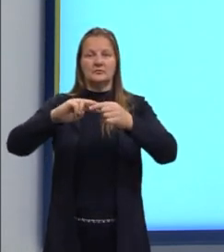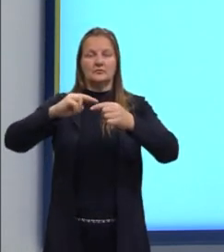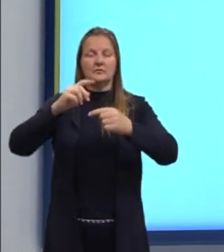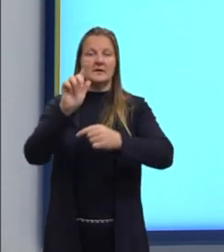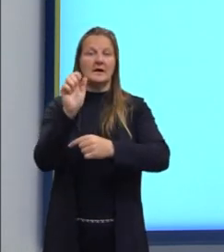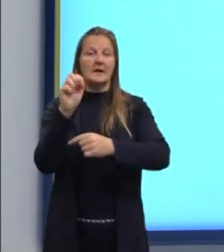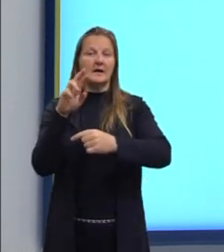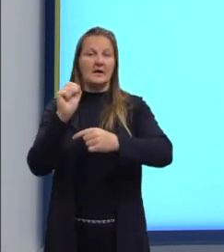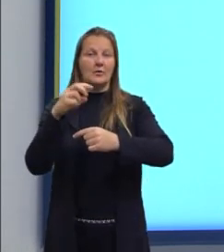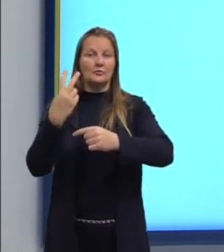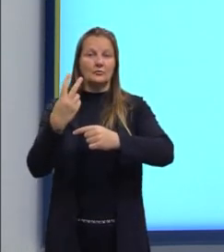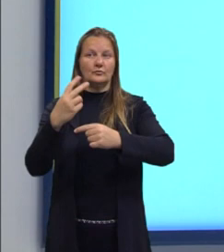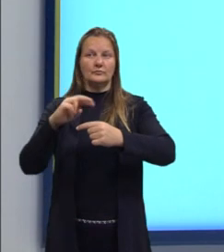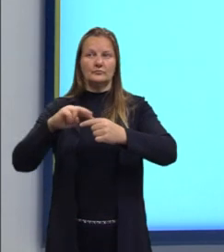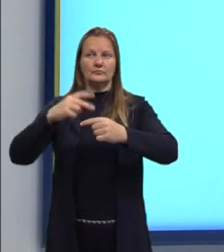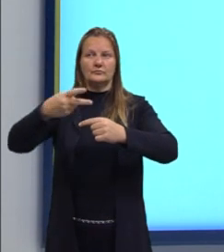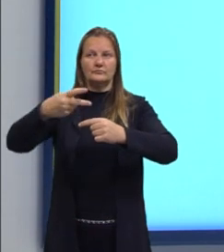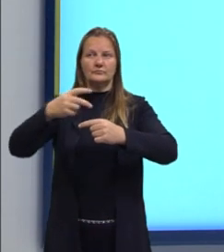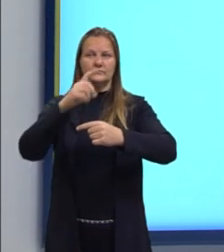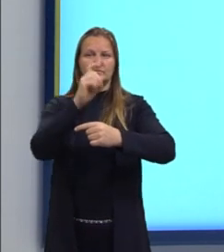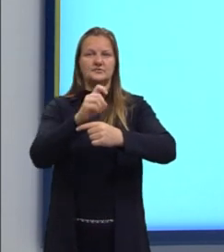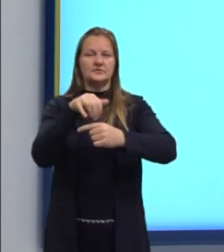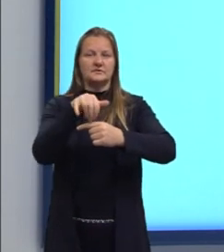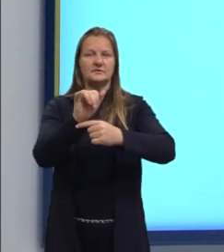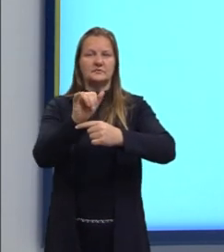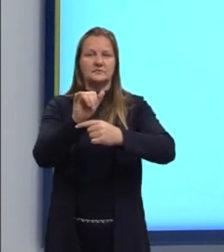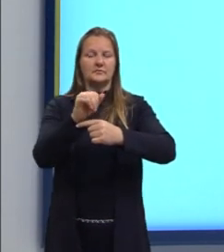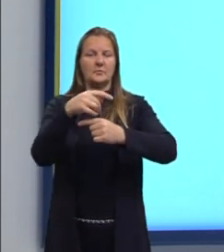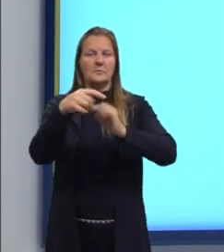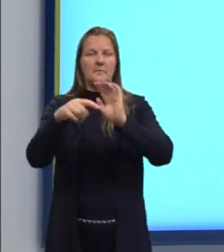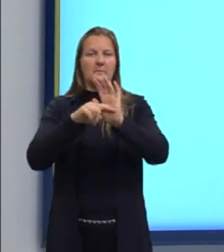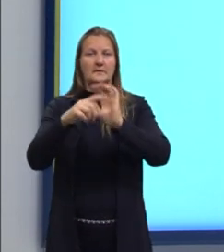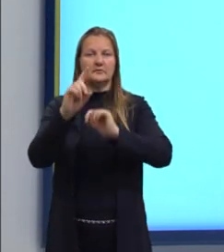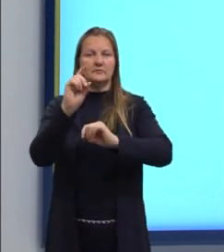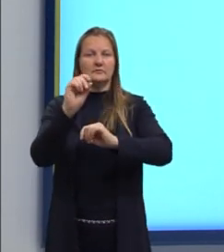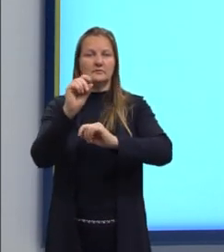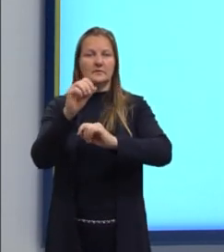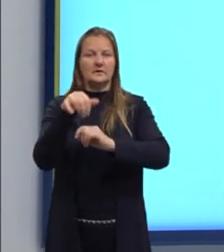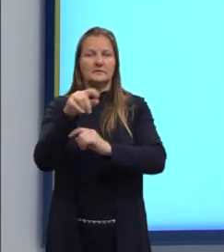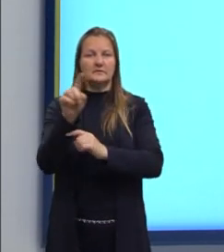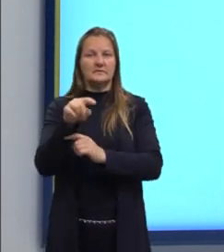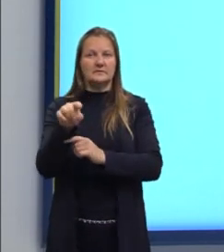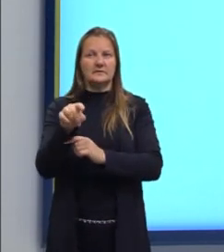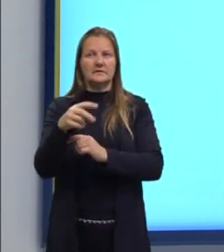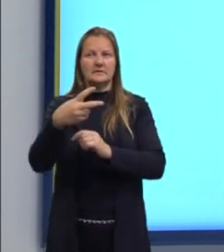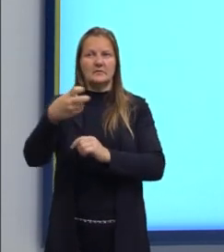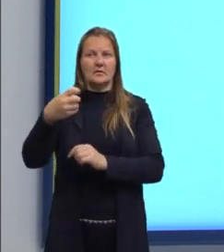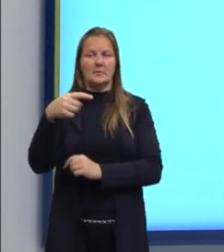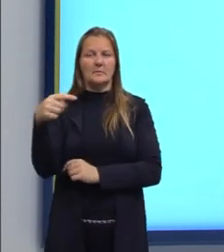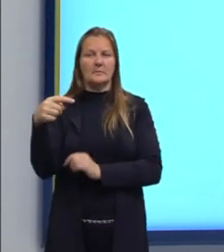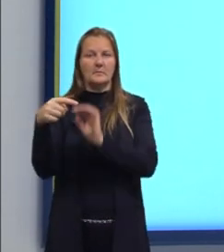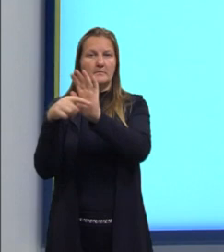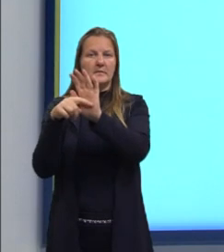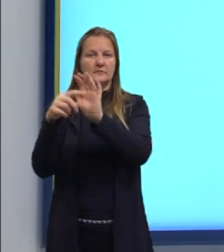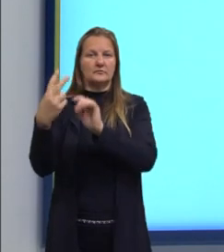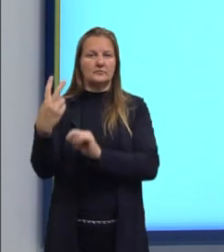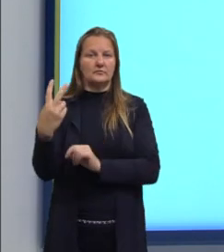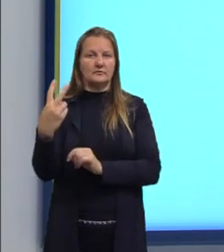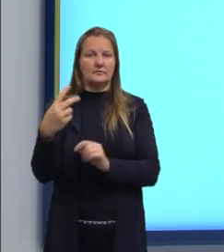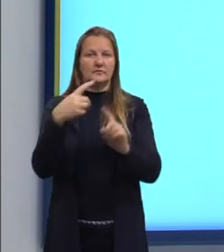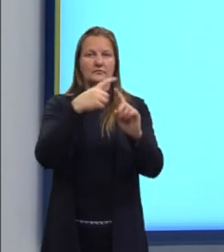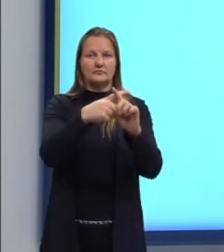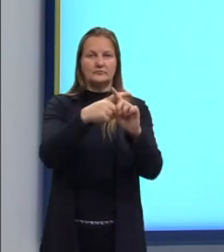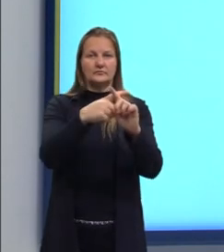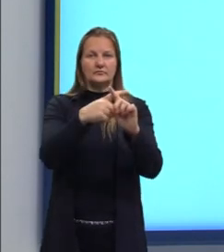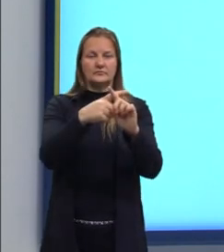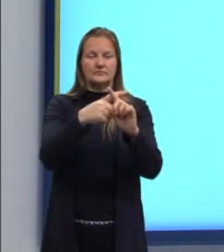ou ainda x y menos 10 Z = - 2 eu tenho a multiplicação